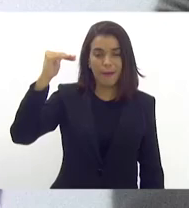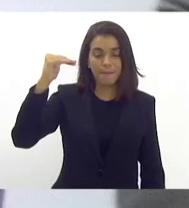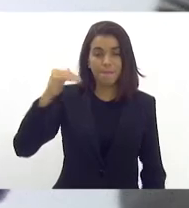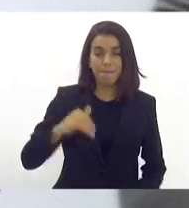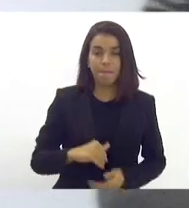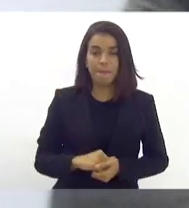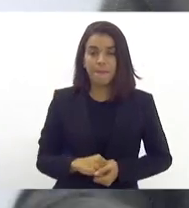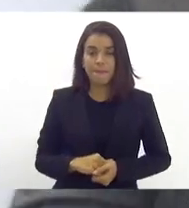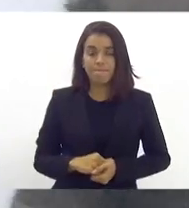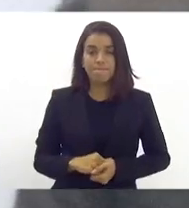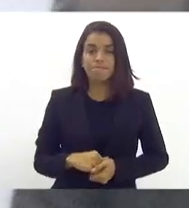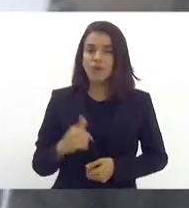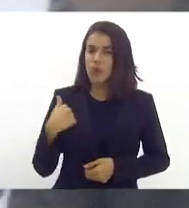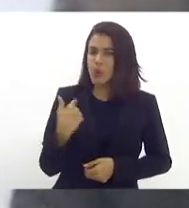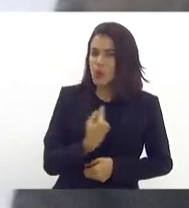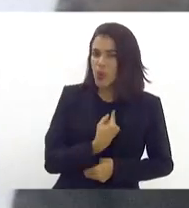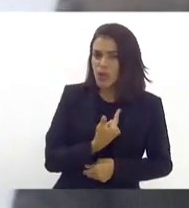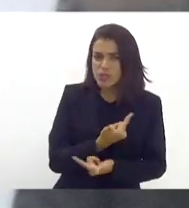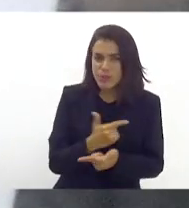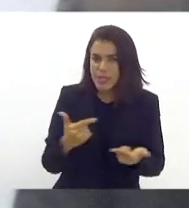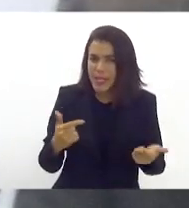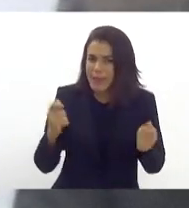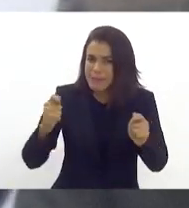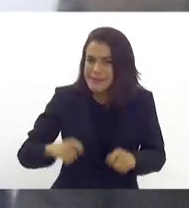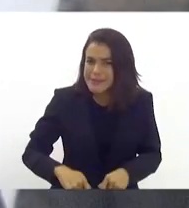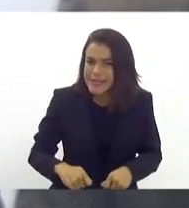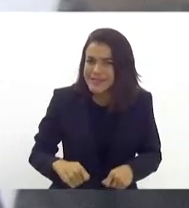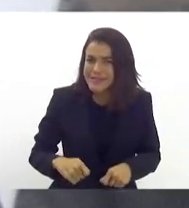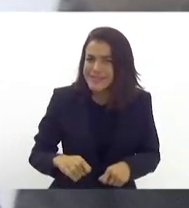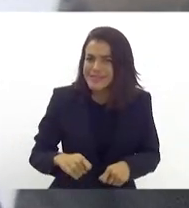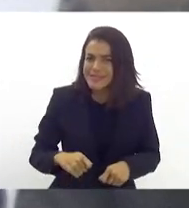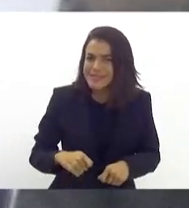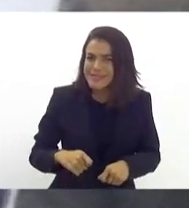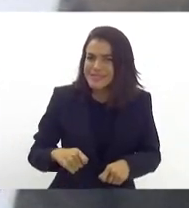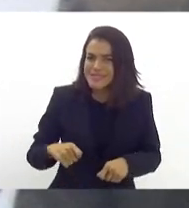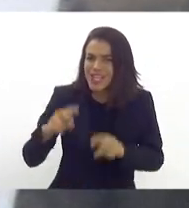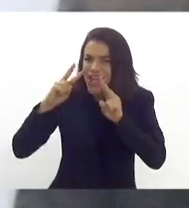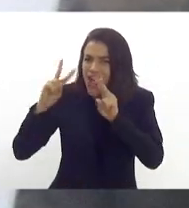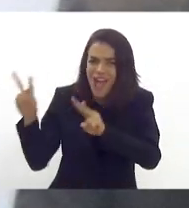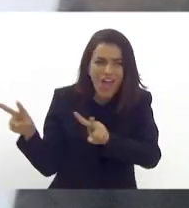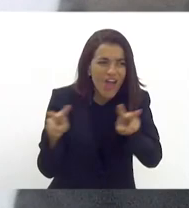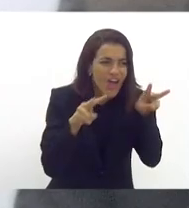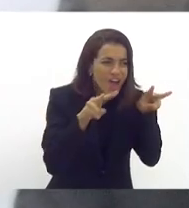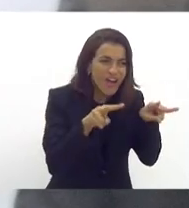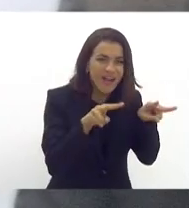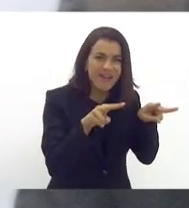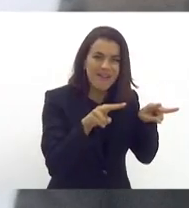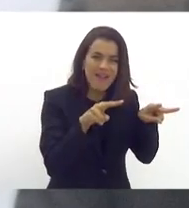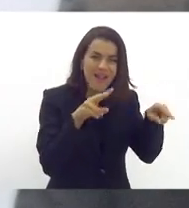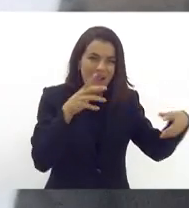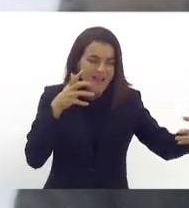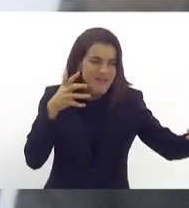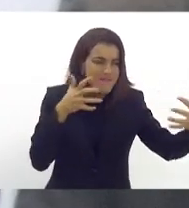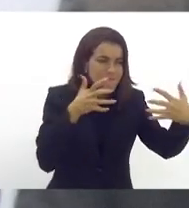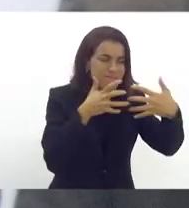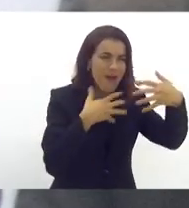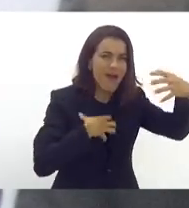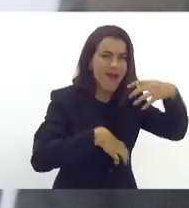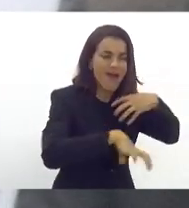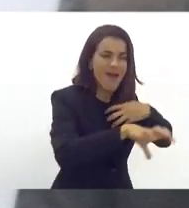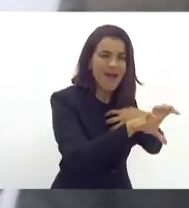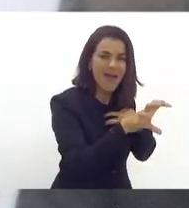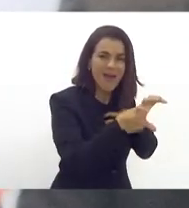tivermos a capacidade de nos curvar a esta realidade e entrar na dor que ele vive